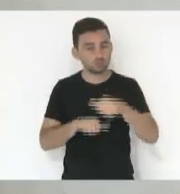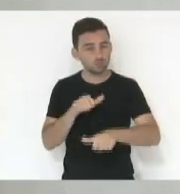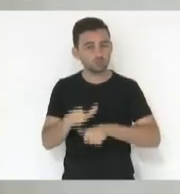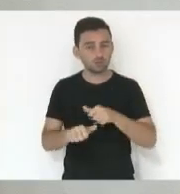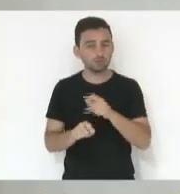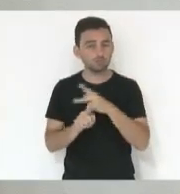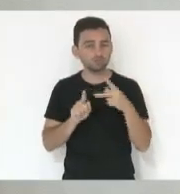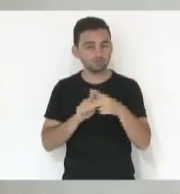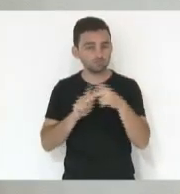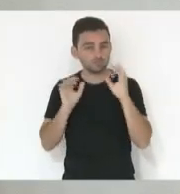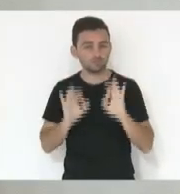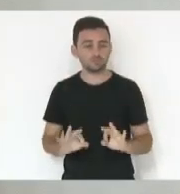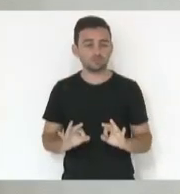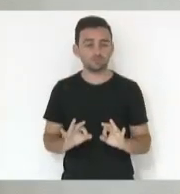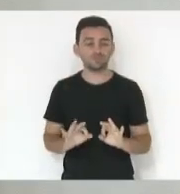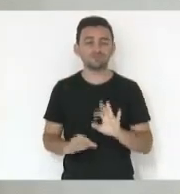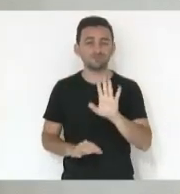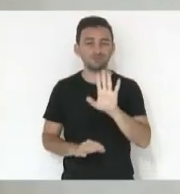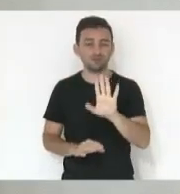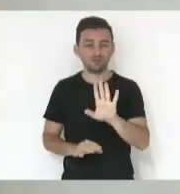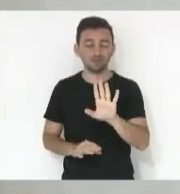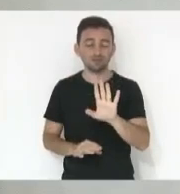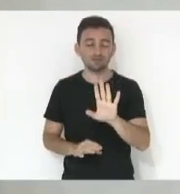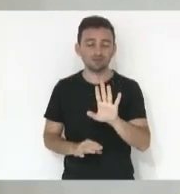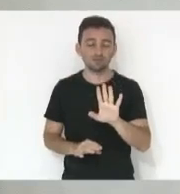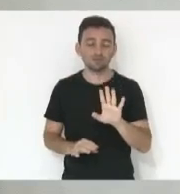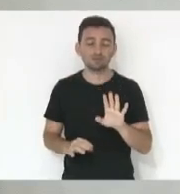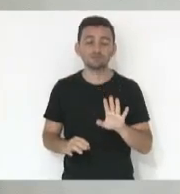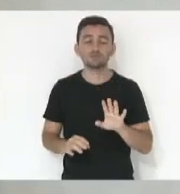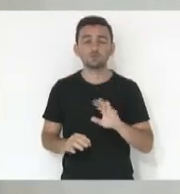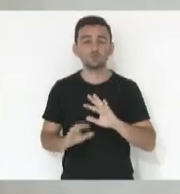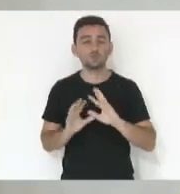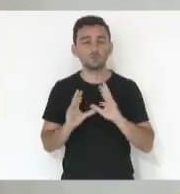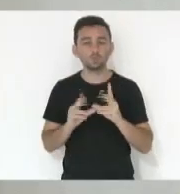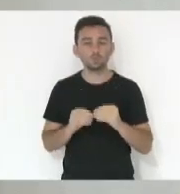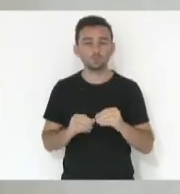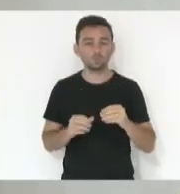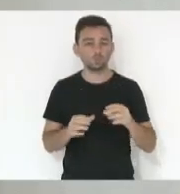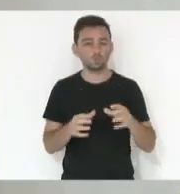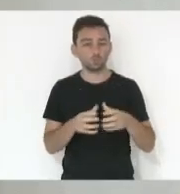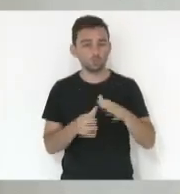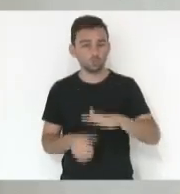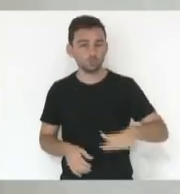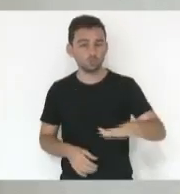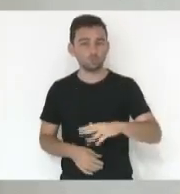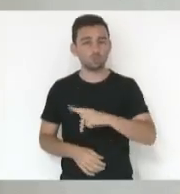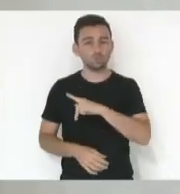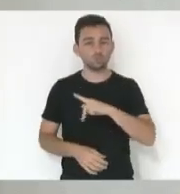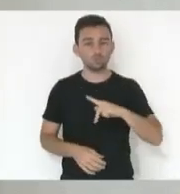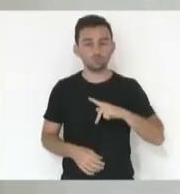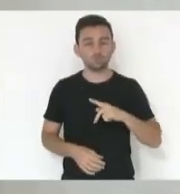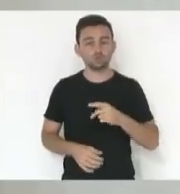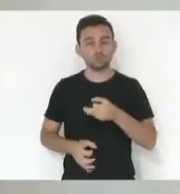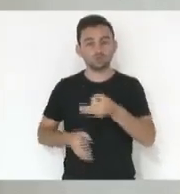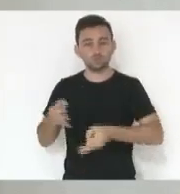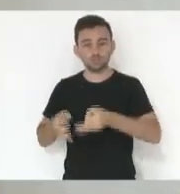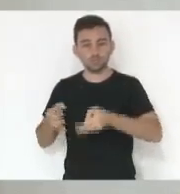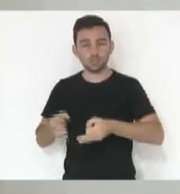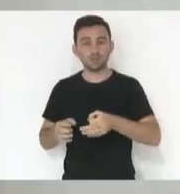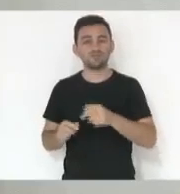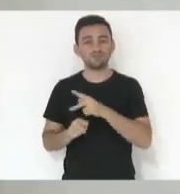sua previdência, mas reformar a previdência do setor público, a previdência do setor judiciário,